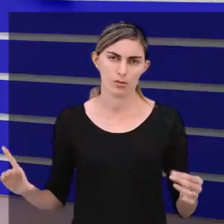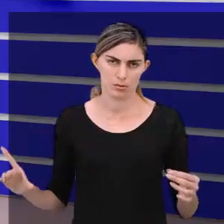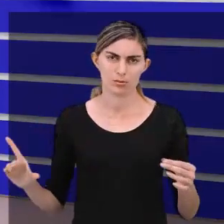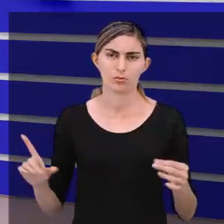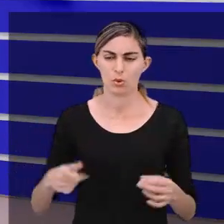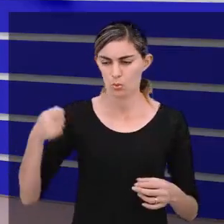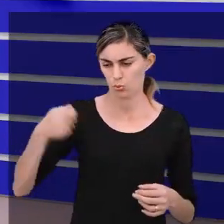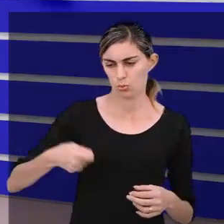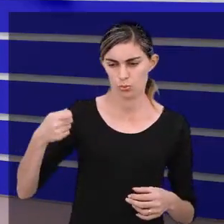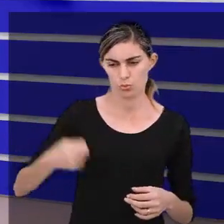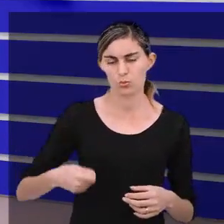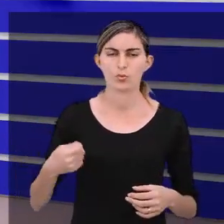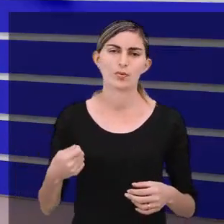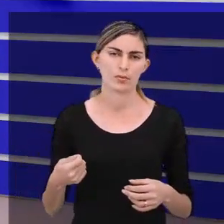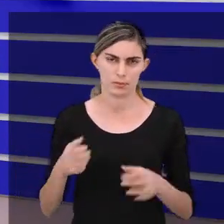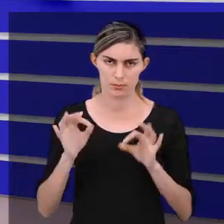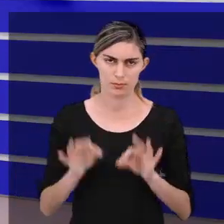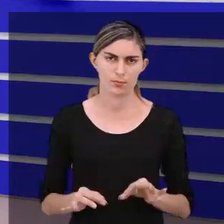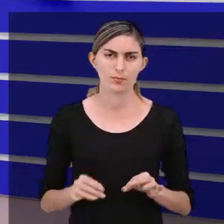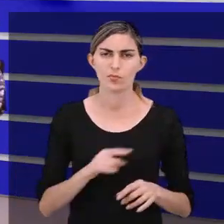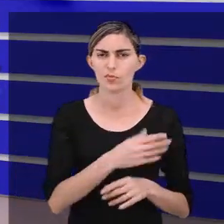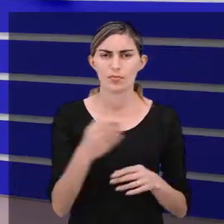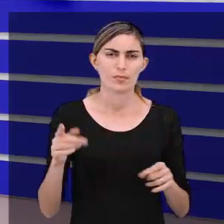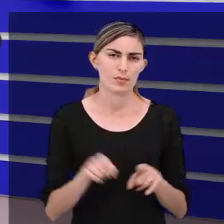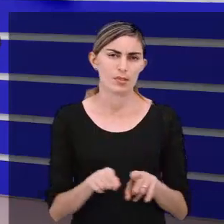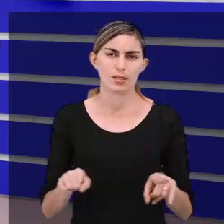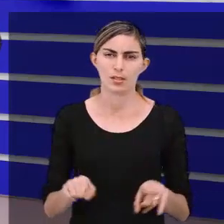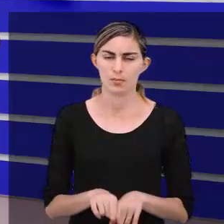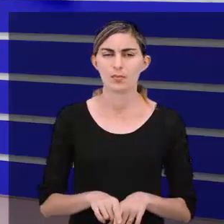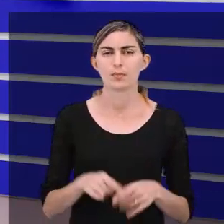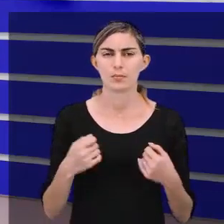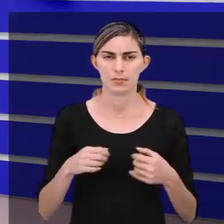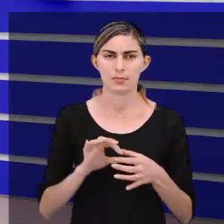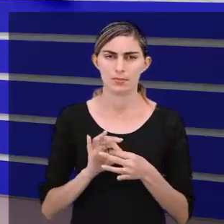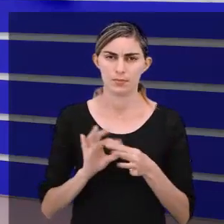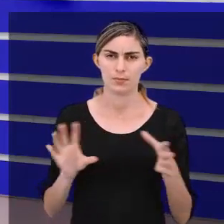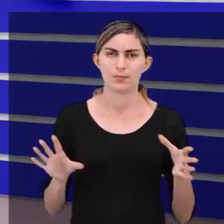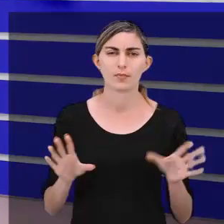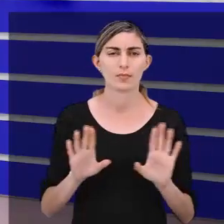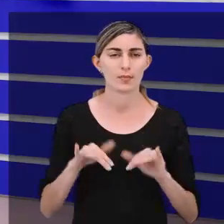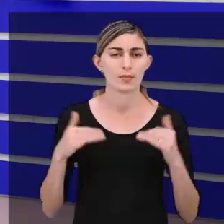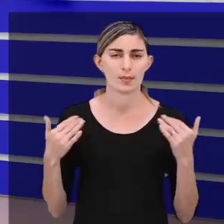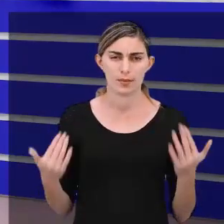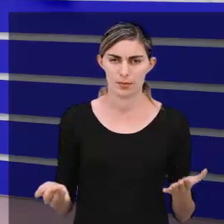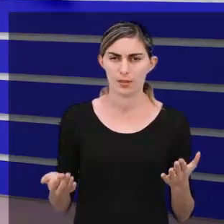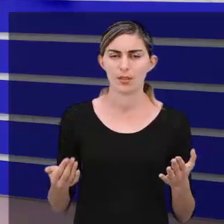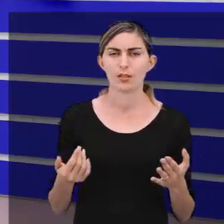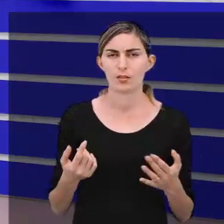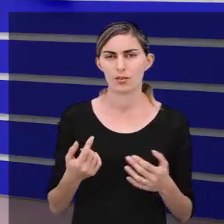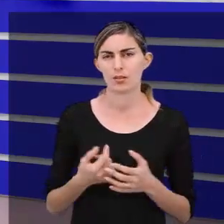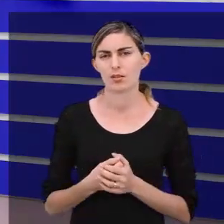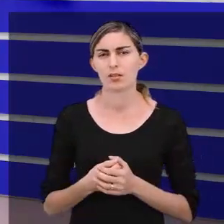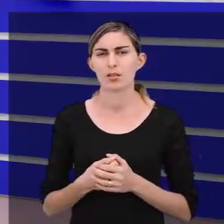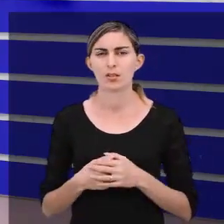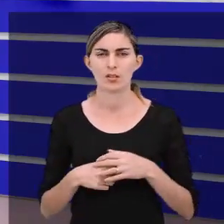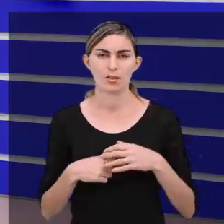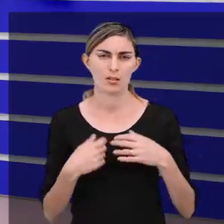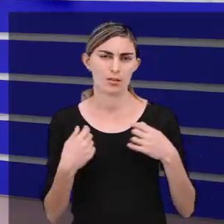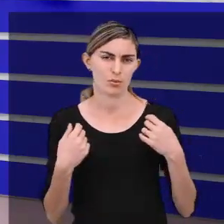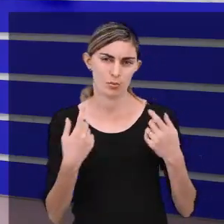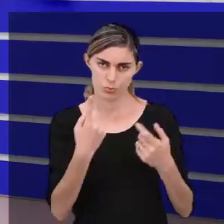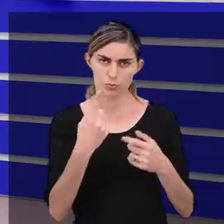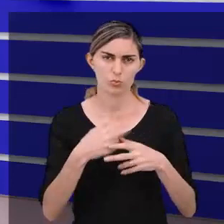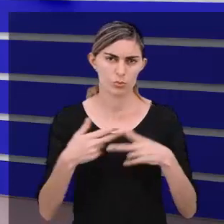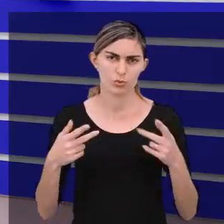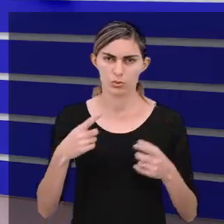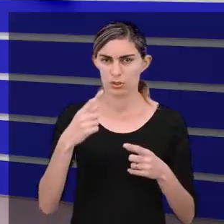menos autoritário, tá certo? Ou ser também, em algum momento, ele ser liberal. Então, essa é uma das, um